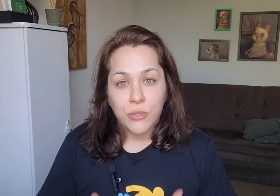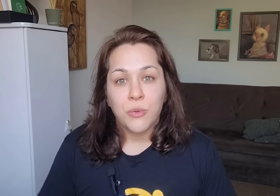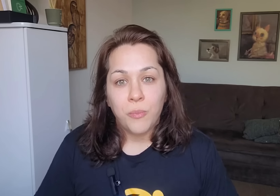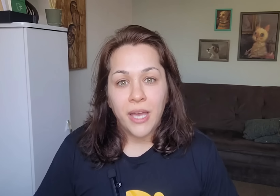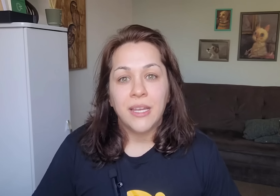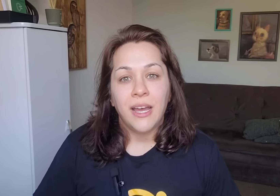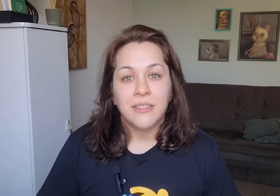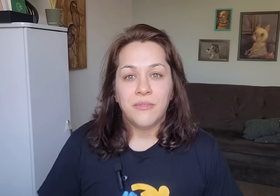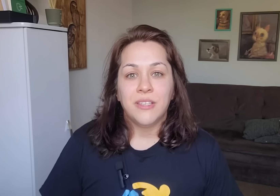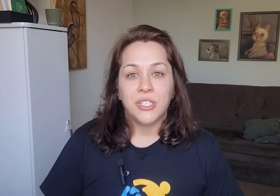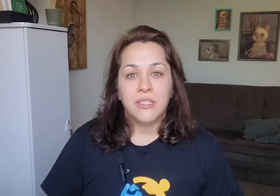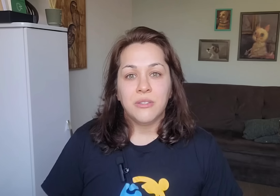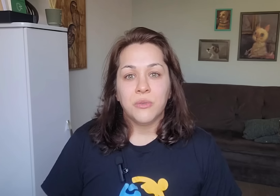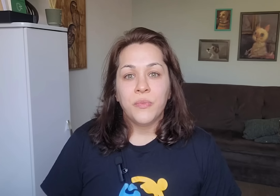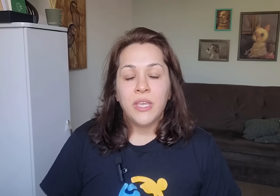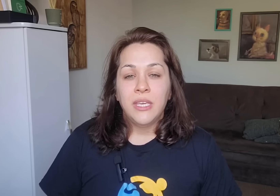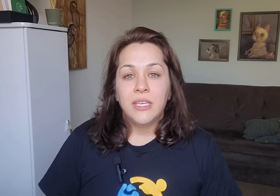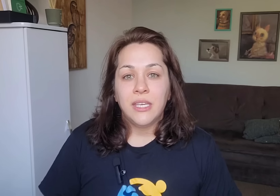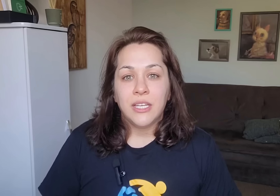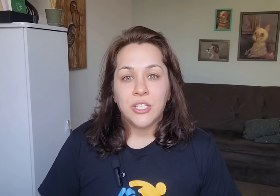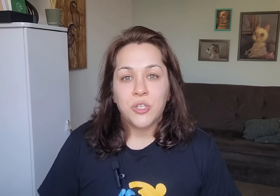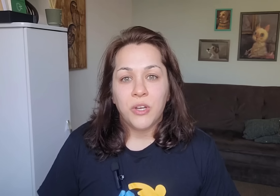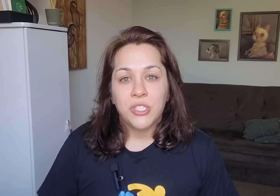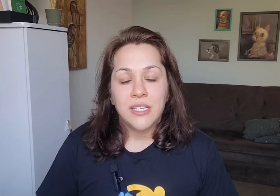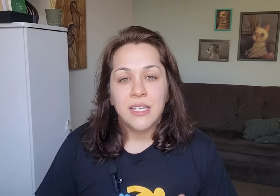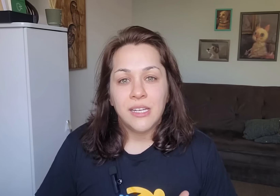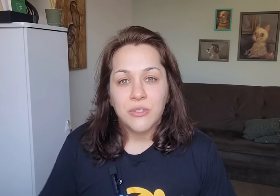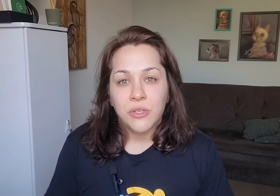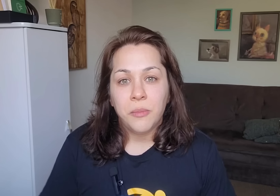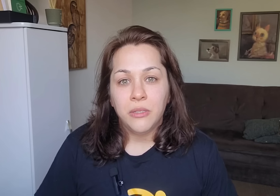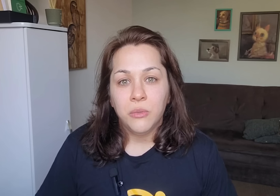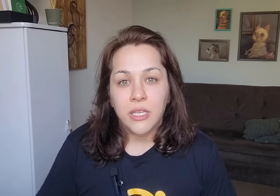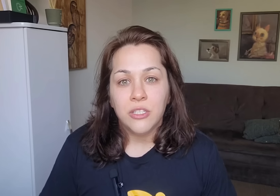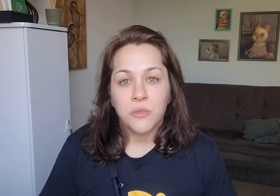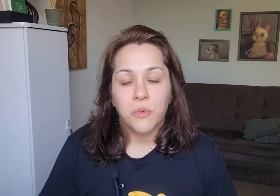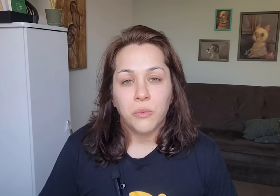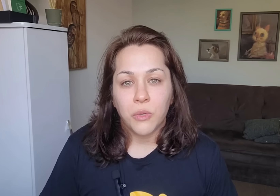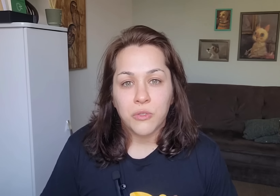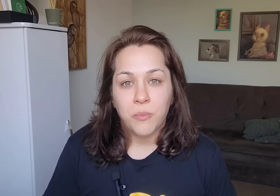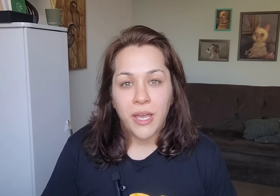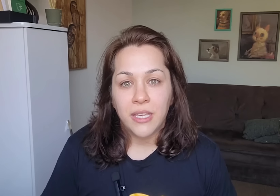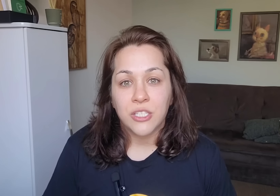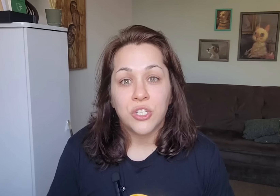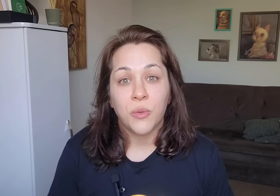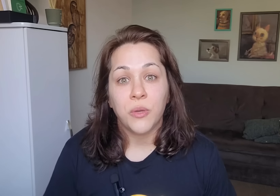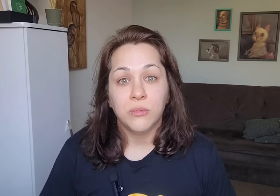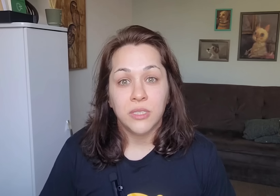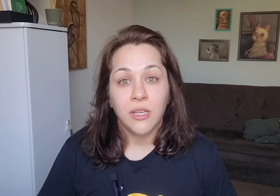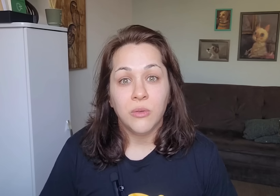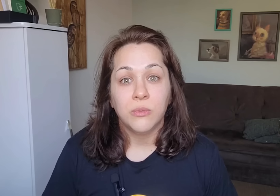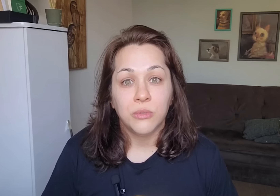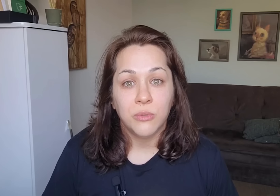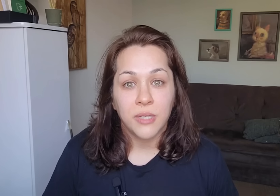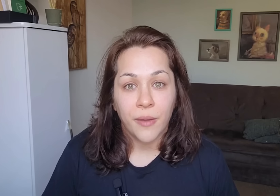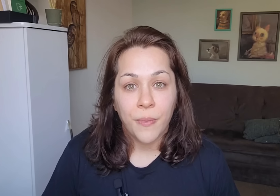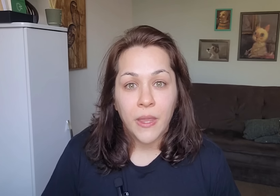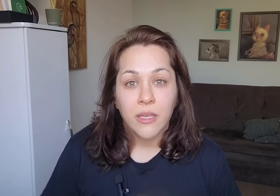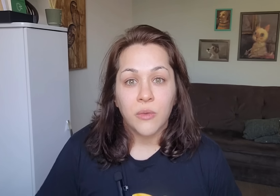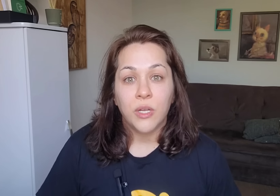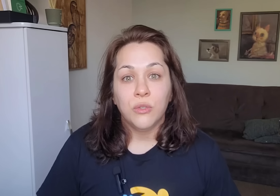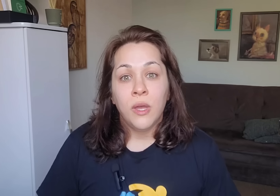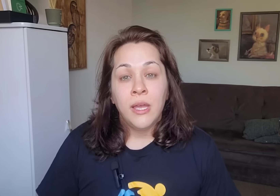ao nosso Pai através de Cristo e que a gente pode ter esse relacionamento íntimo com o nosso Pai que a gente não encontra em nenhum outro